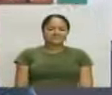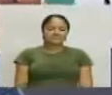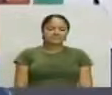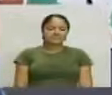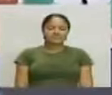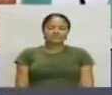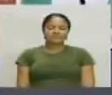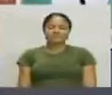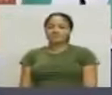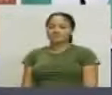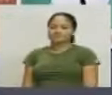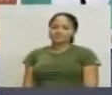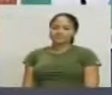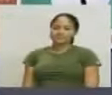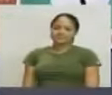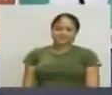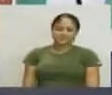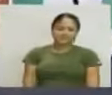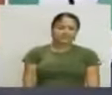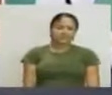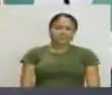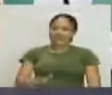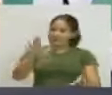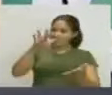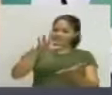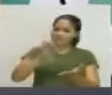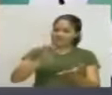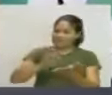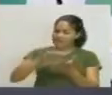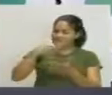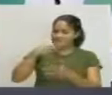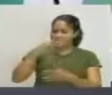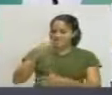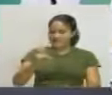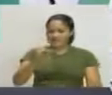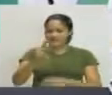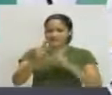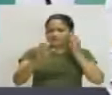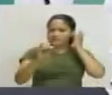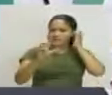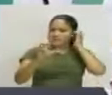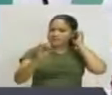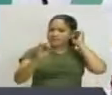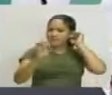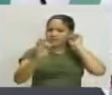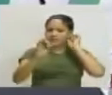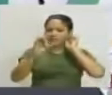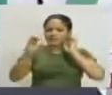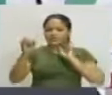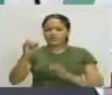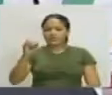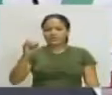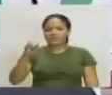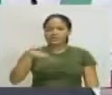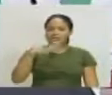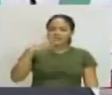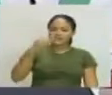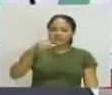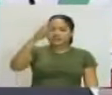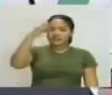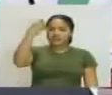É aquilo que eu dizia. A política, que dizia Santo Agostinho,